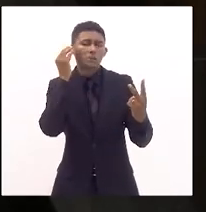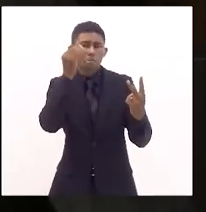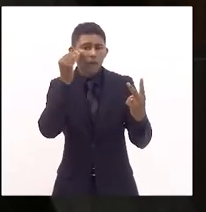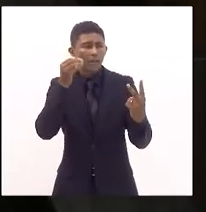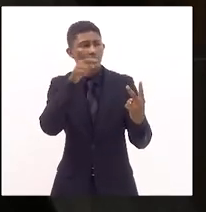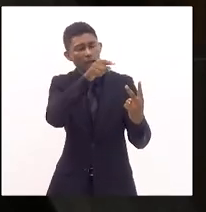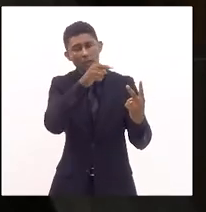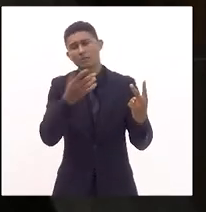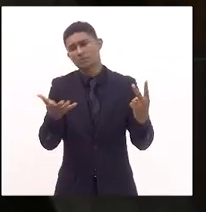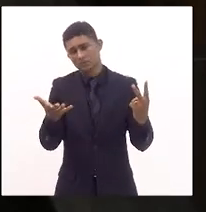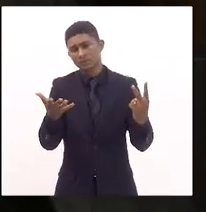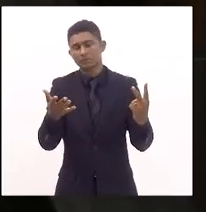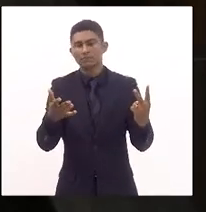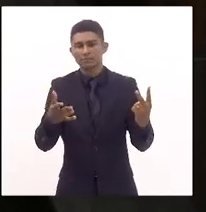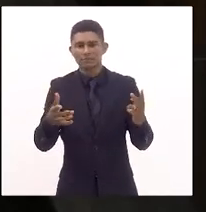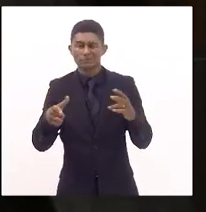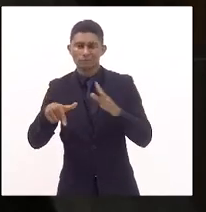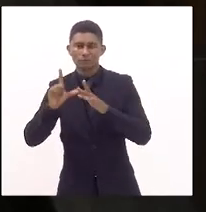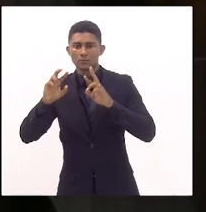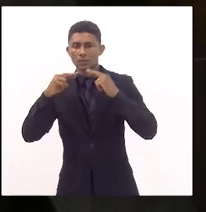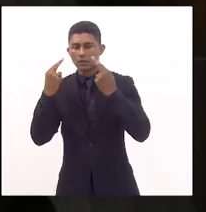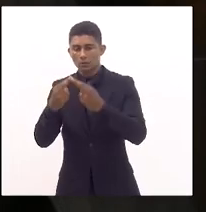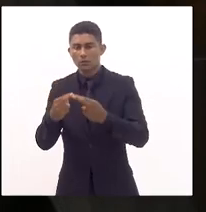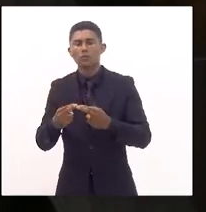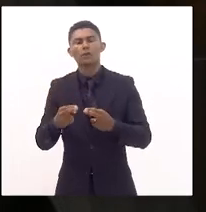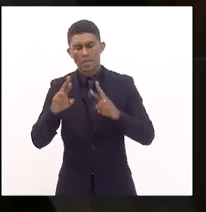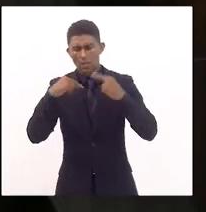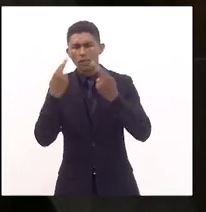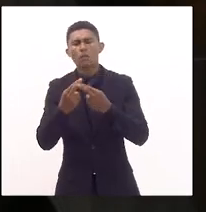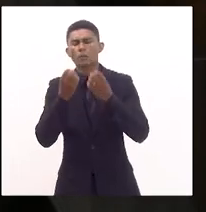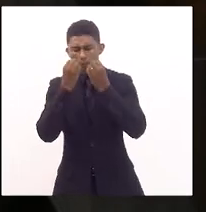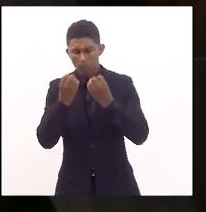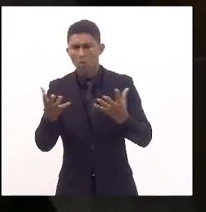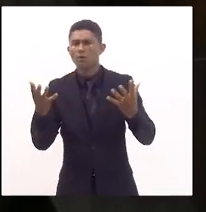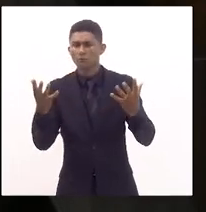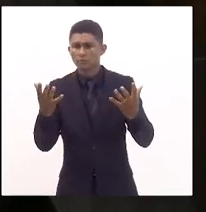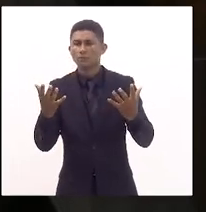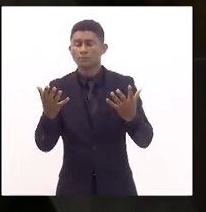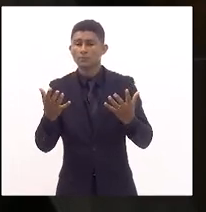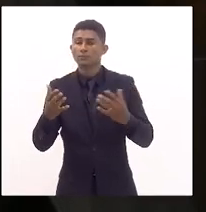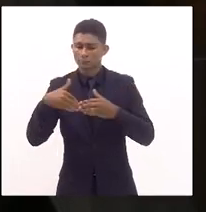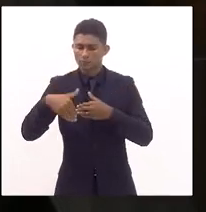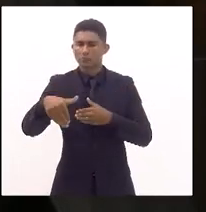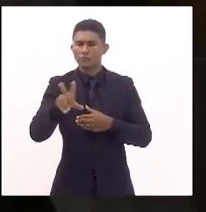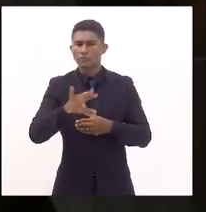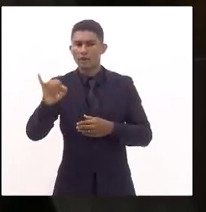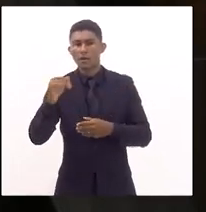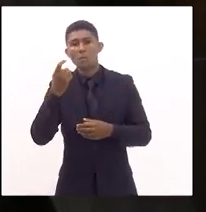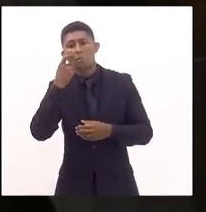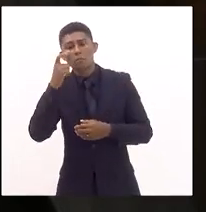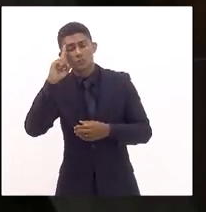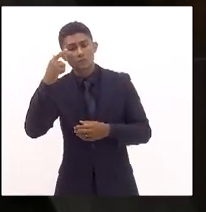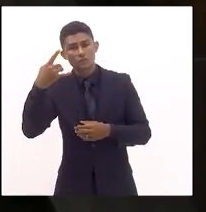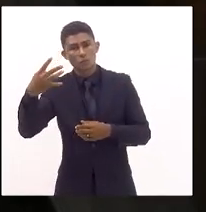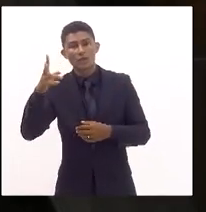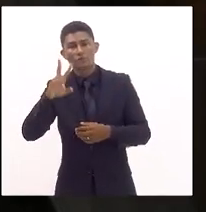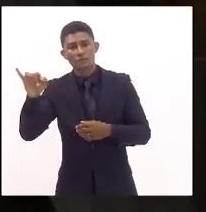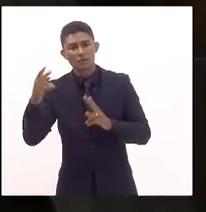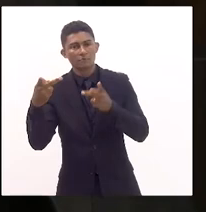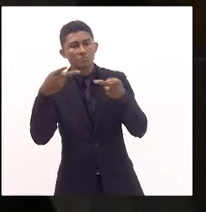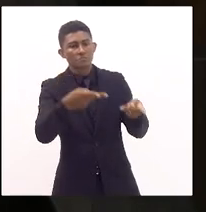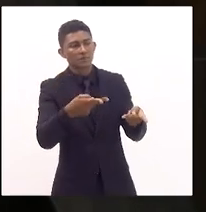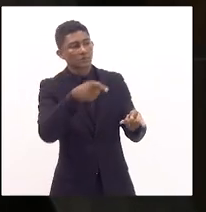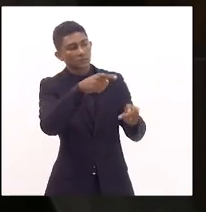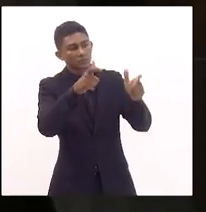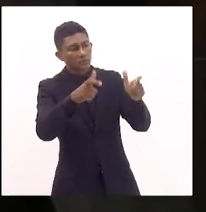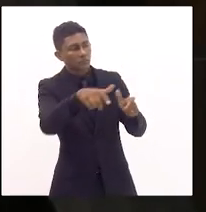que se comportaram durante esta reunião, que foi produtiva, positiva, e vai produzir um resultado técnico no próximo dia 24 de junho,